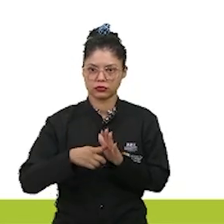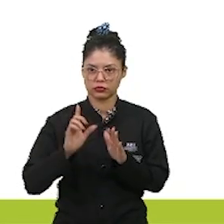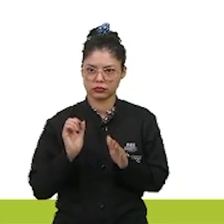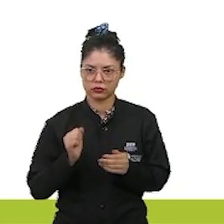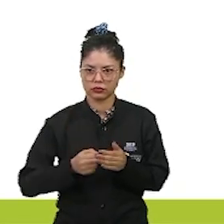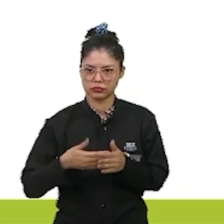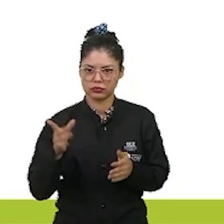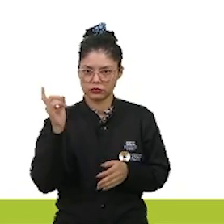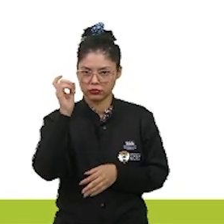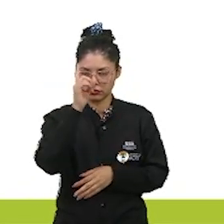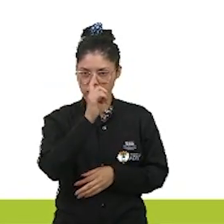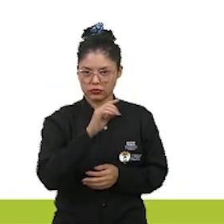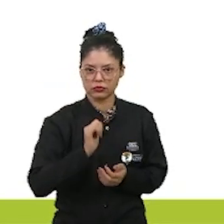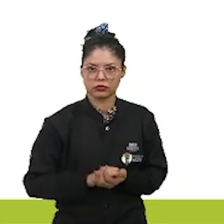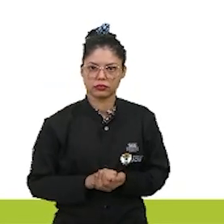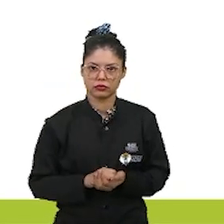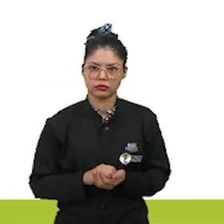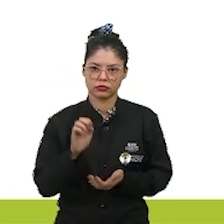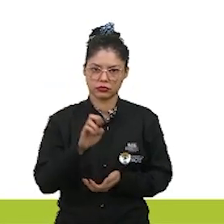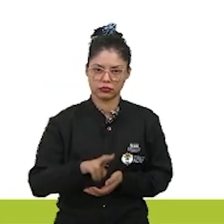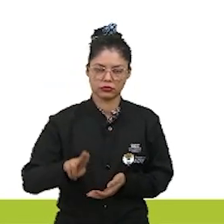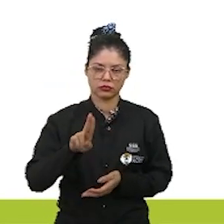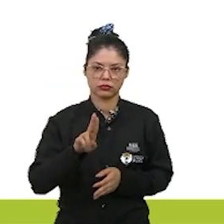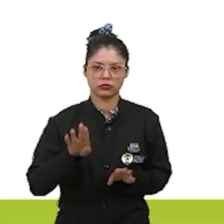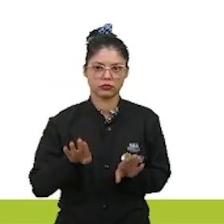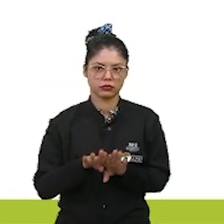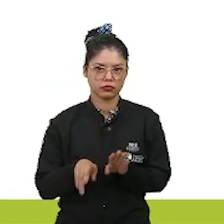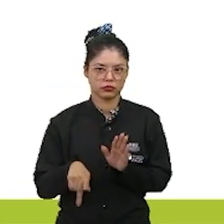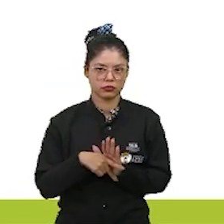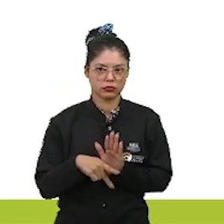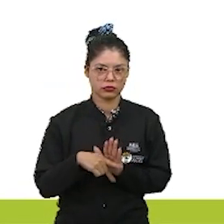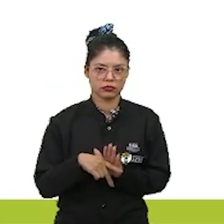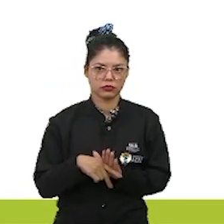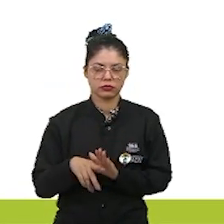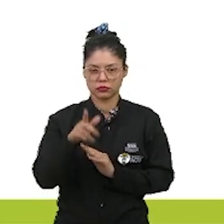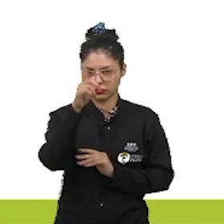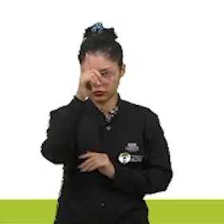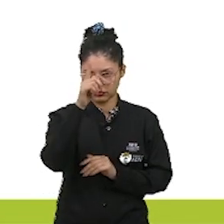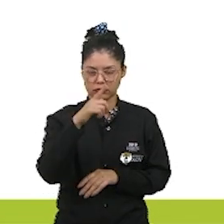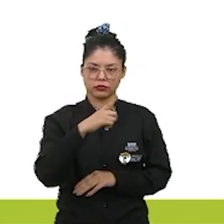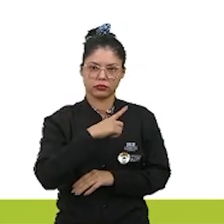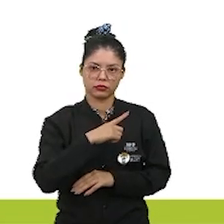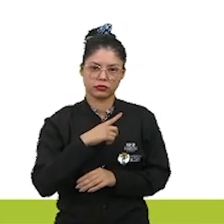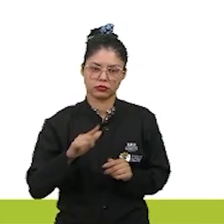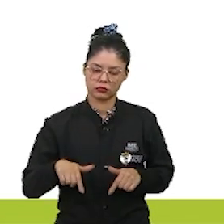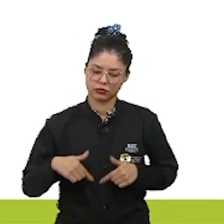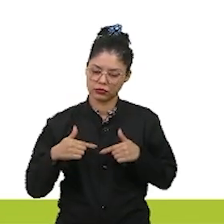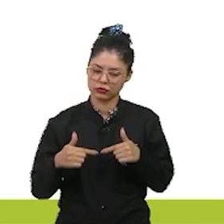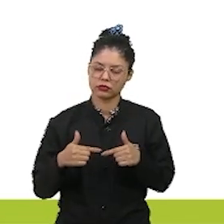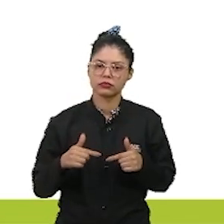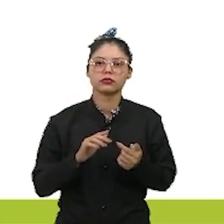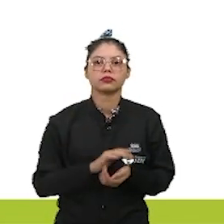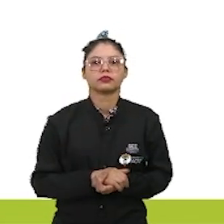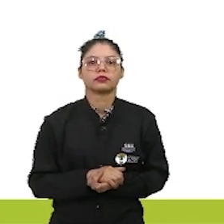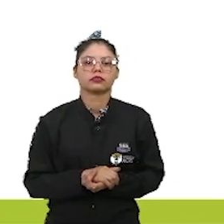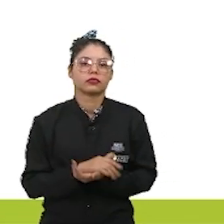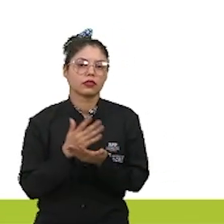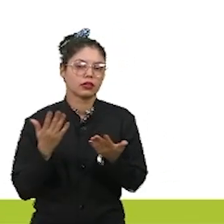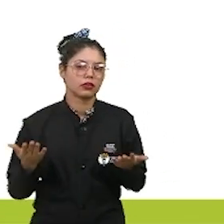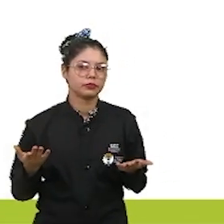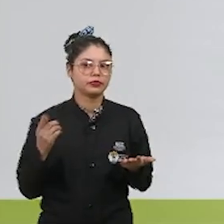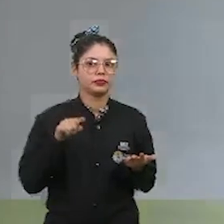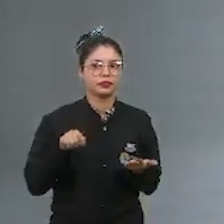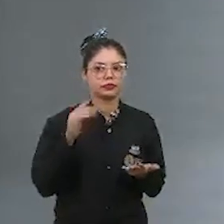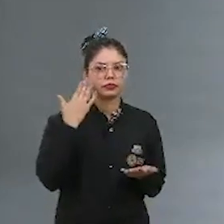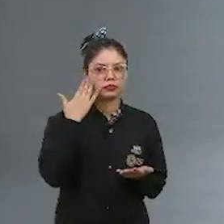muitas dificuldades que a Europa e a própria Alemanha estão enfrentando. Então, gente, só para